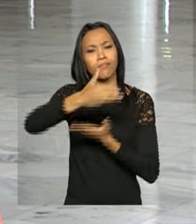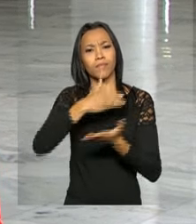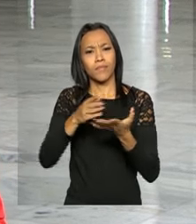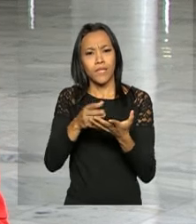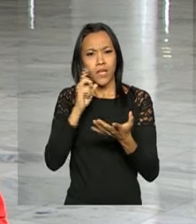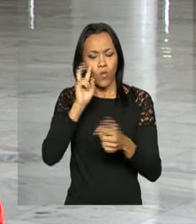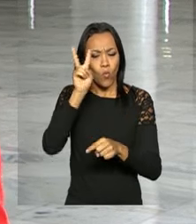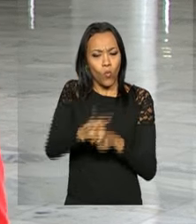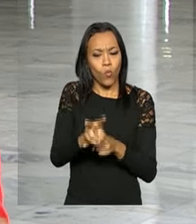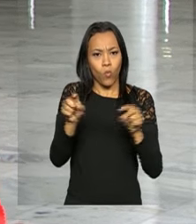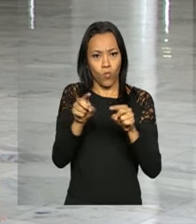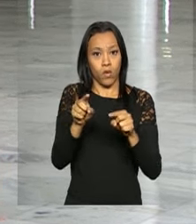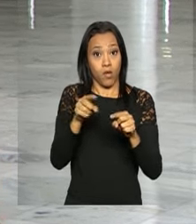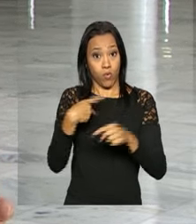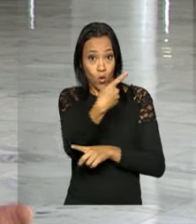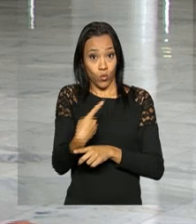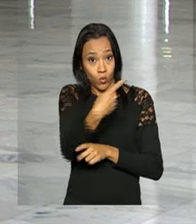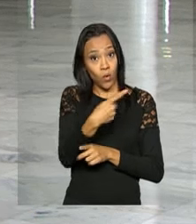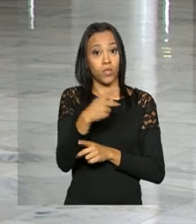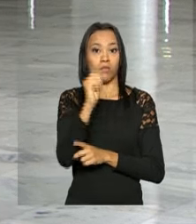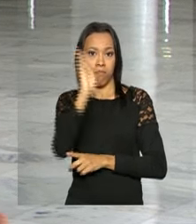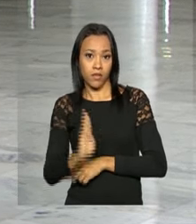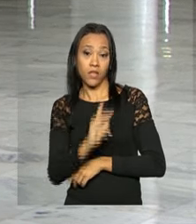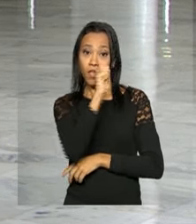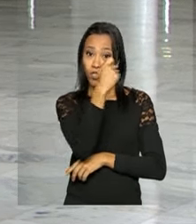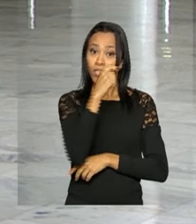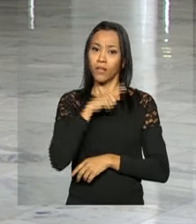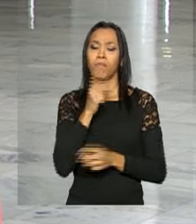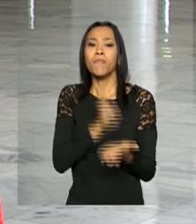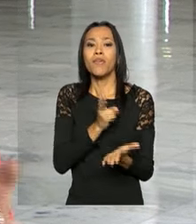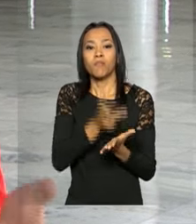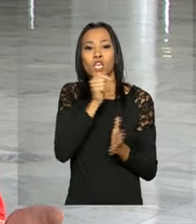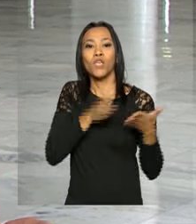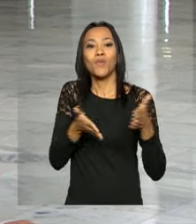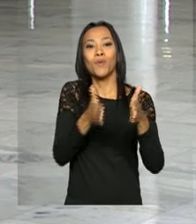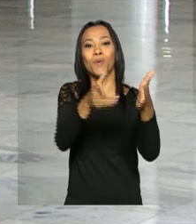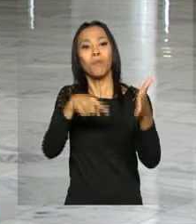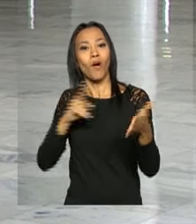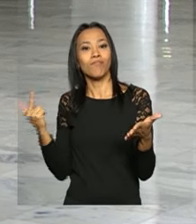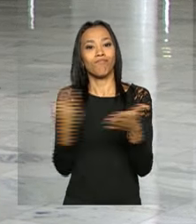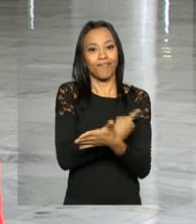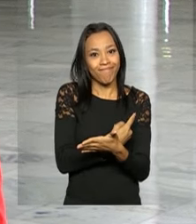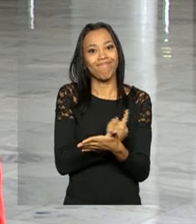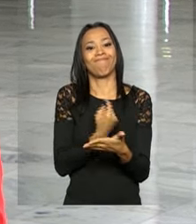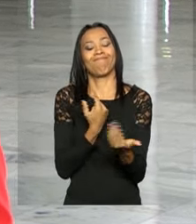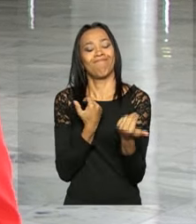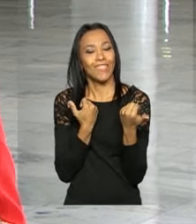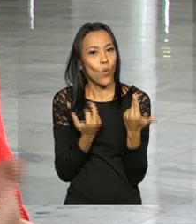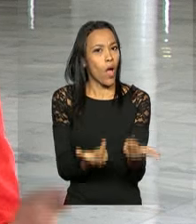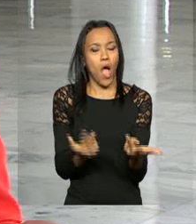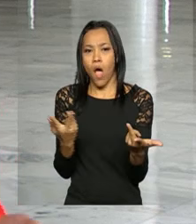desastres naturais. Isso porque Brasil e Argentina dividem bacias hidrográficas e podem ser afetados pelos mesmos